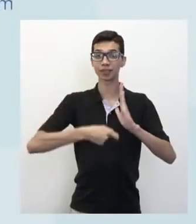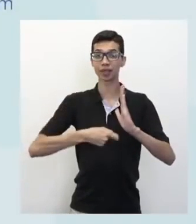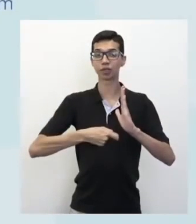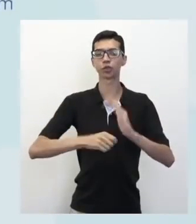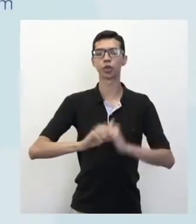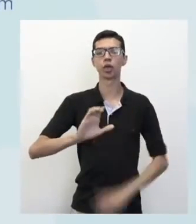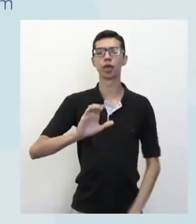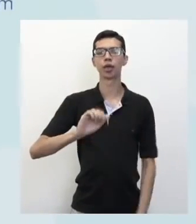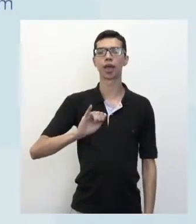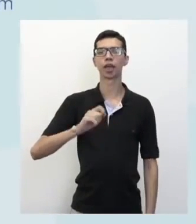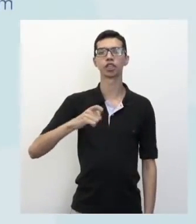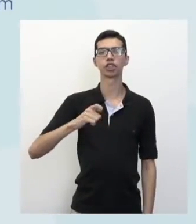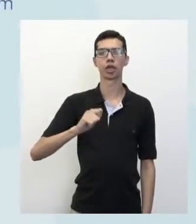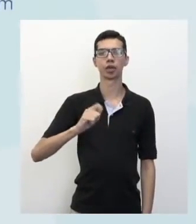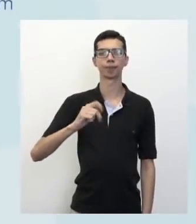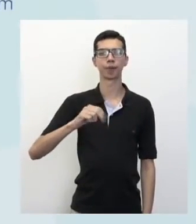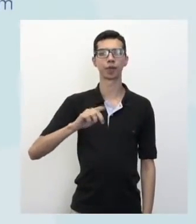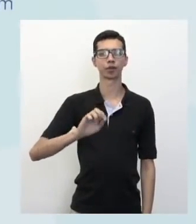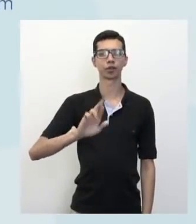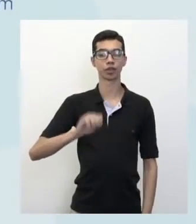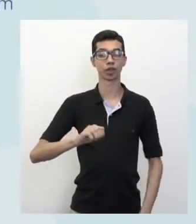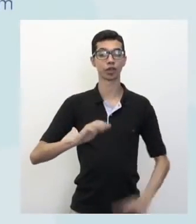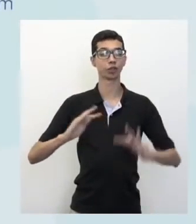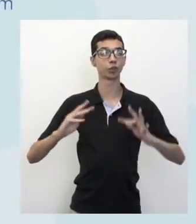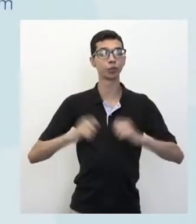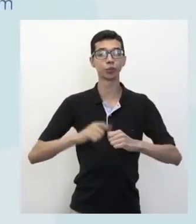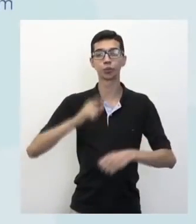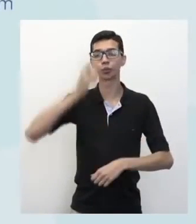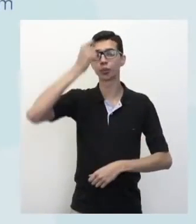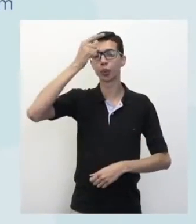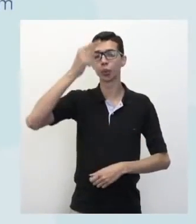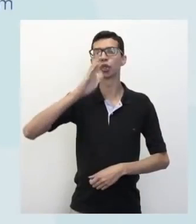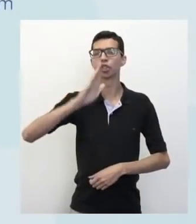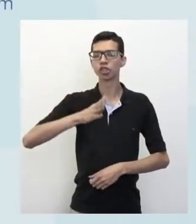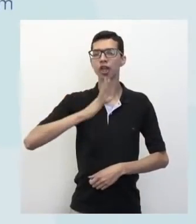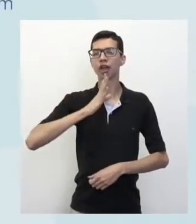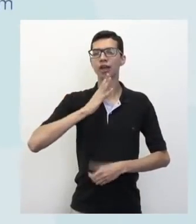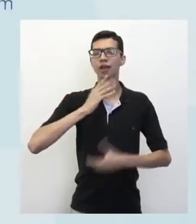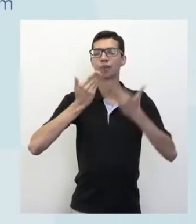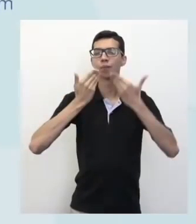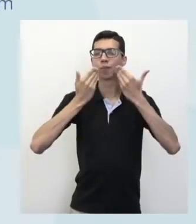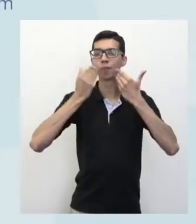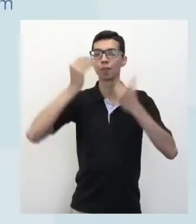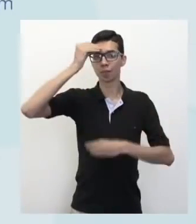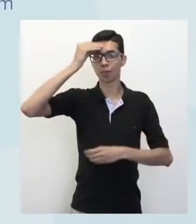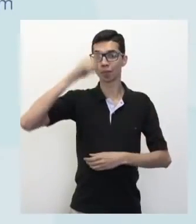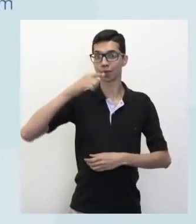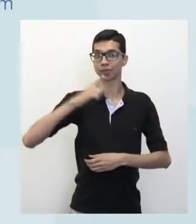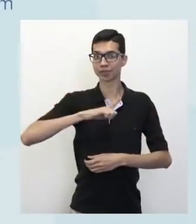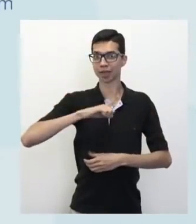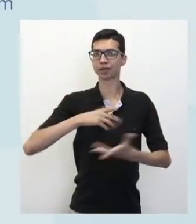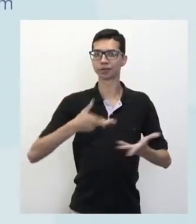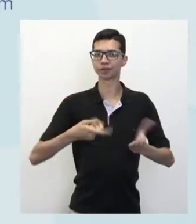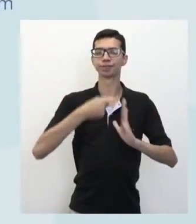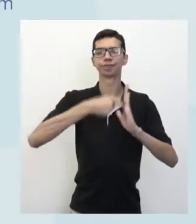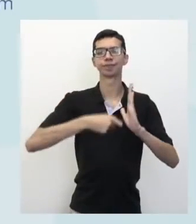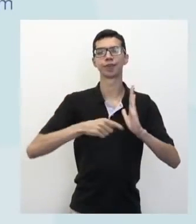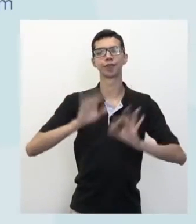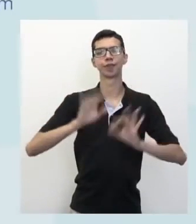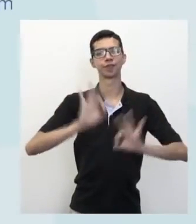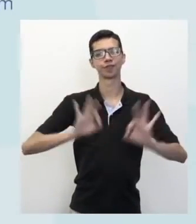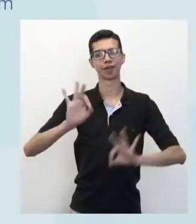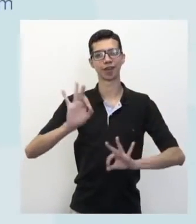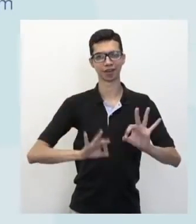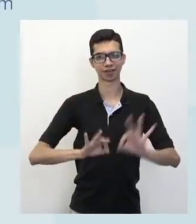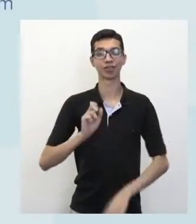das últimas aulas e tudo o que há na sua bagagem cultural. Essa releitura deve estar de acordo com as condições de produção desse texto, certo?